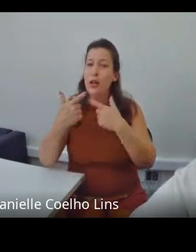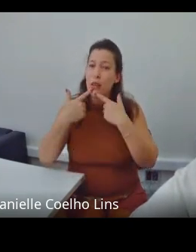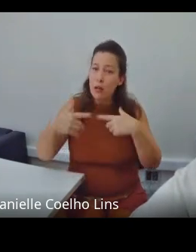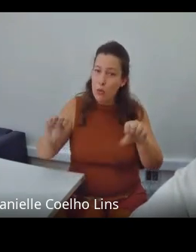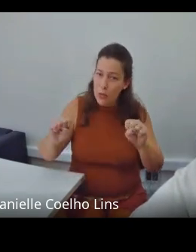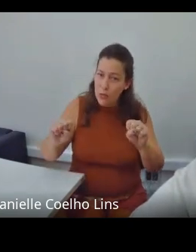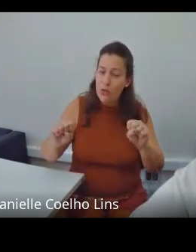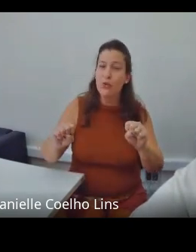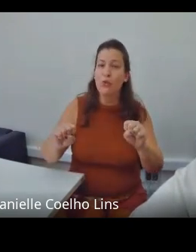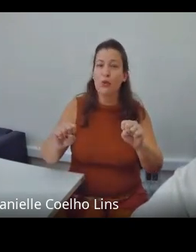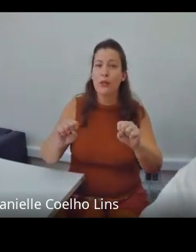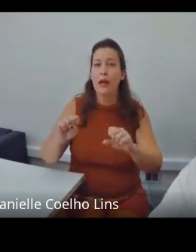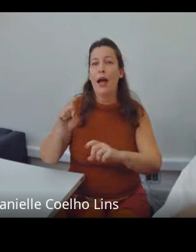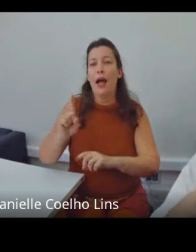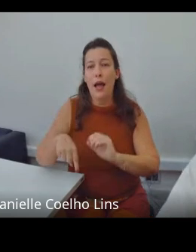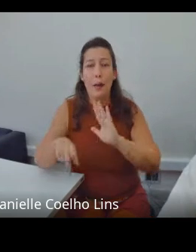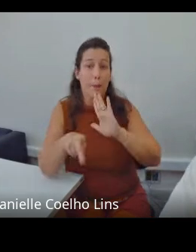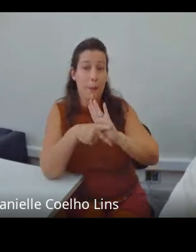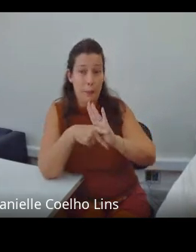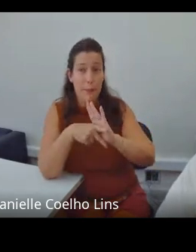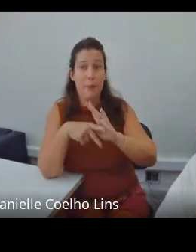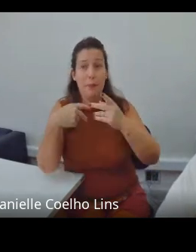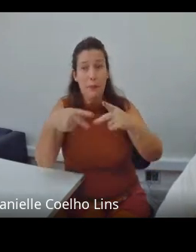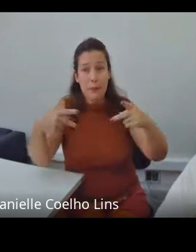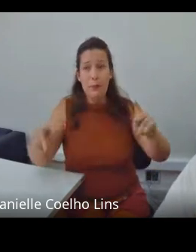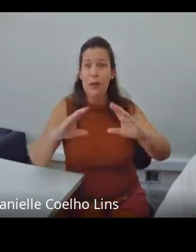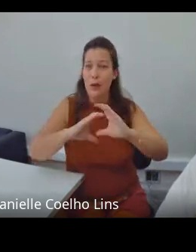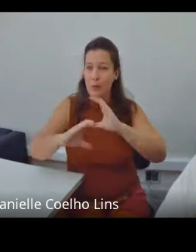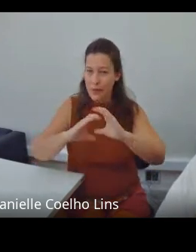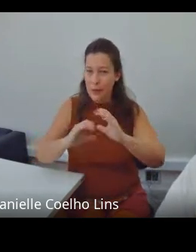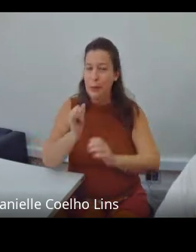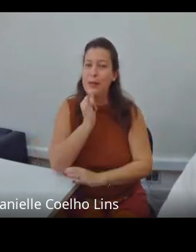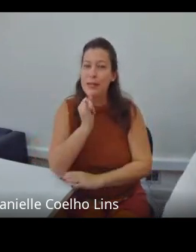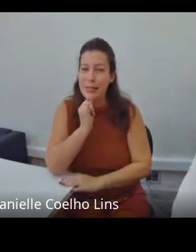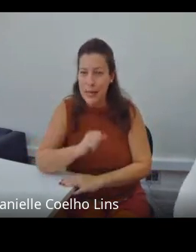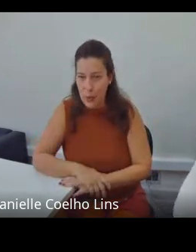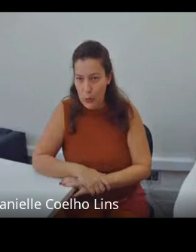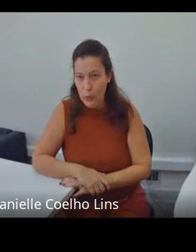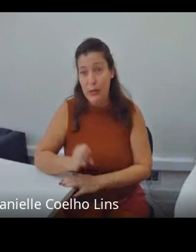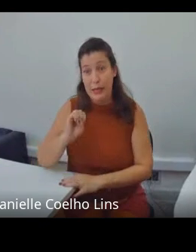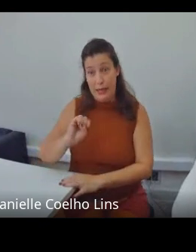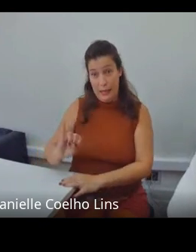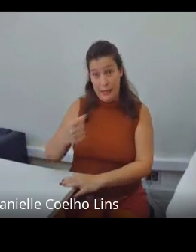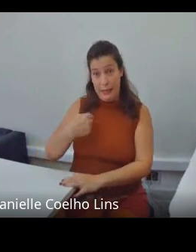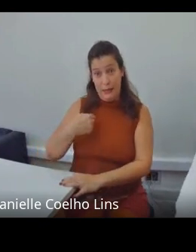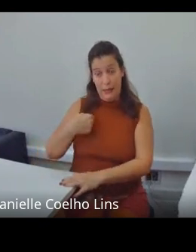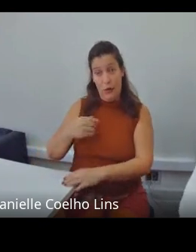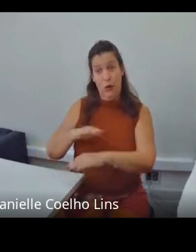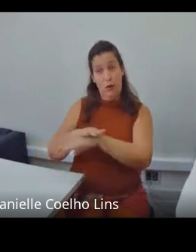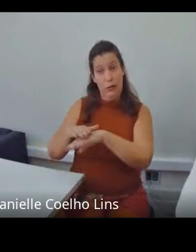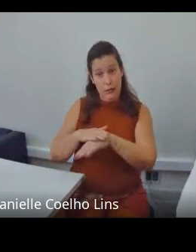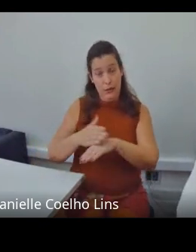que são pertinentes àquela situação comunicacional. Por exemplo, se eu estou conversando com uma amiga, eu vou usar